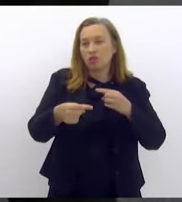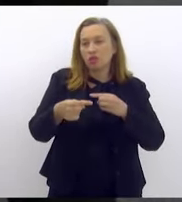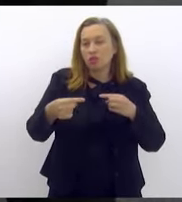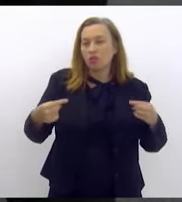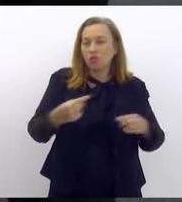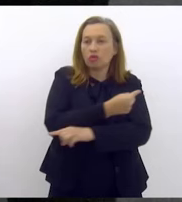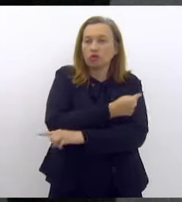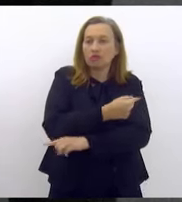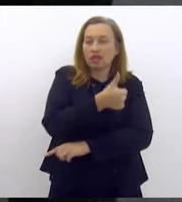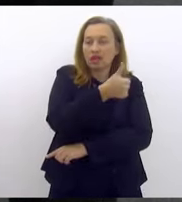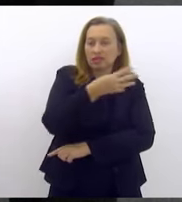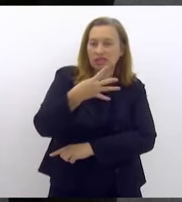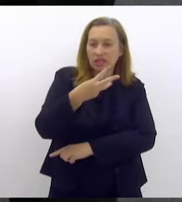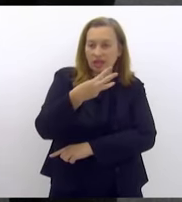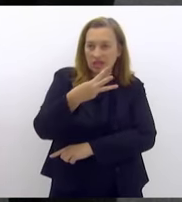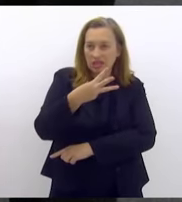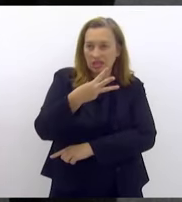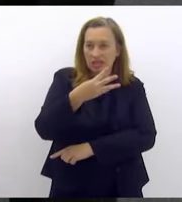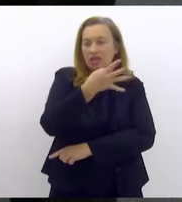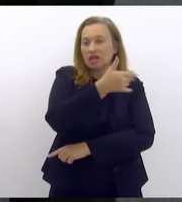contrário à emenda 13, contrário à emenda 14,